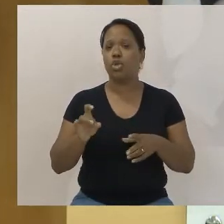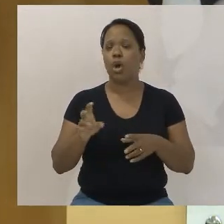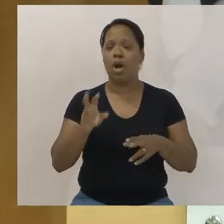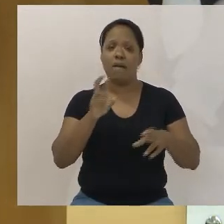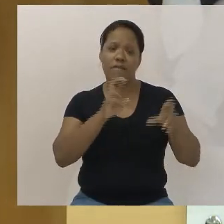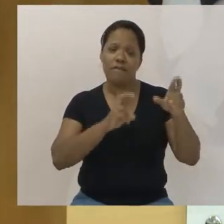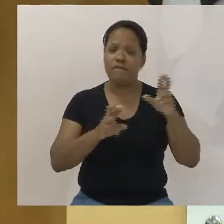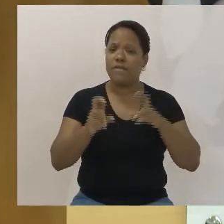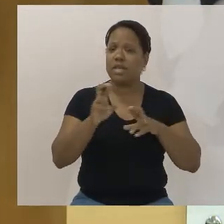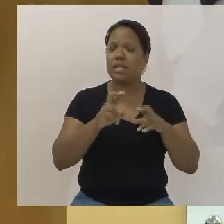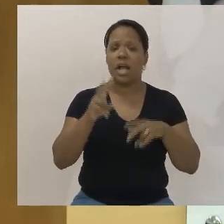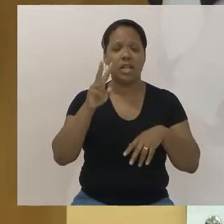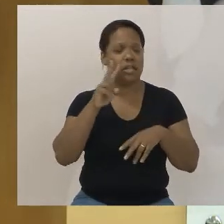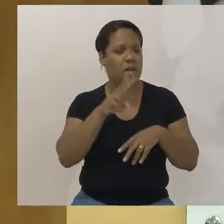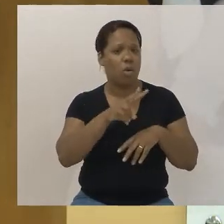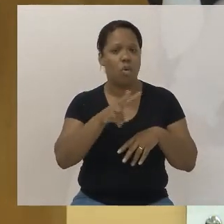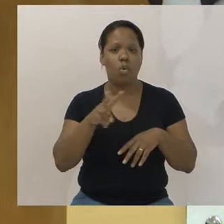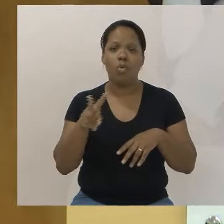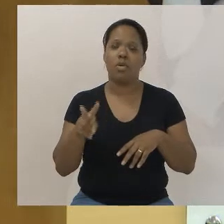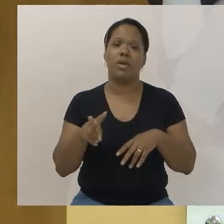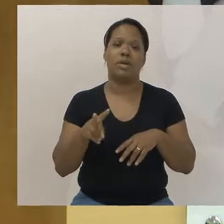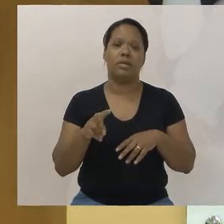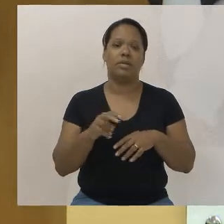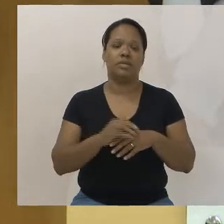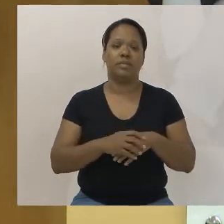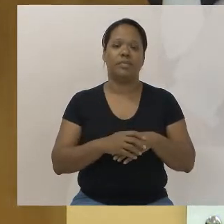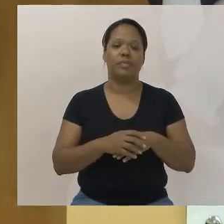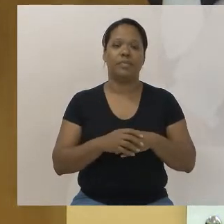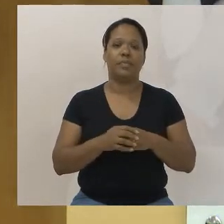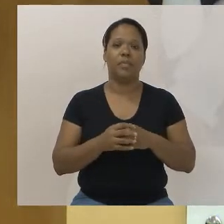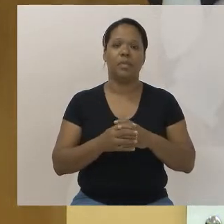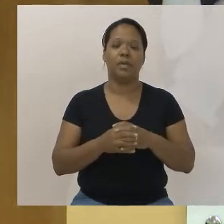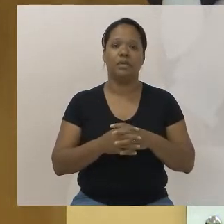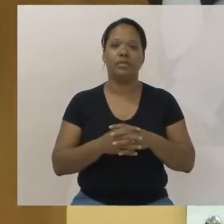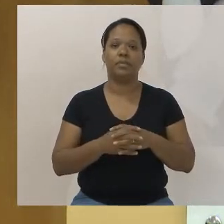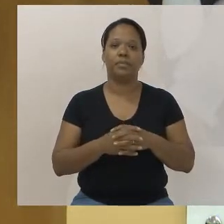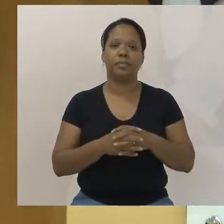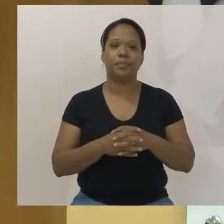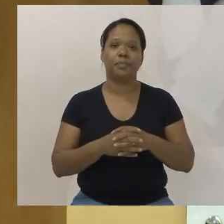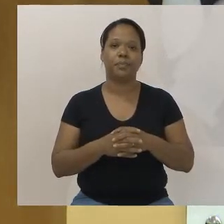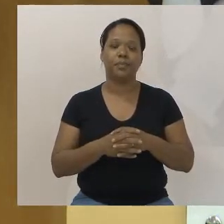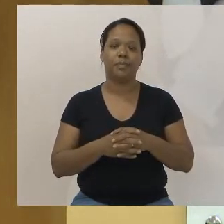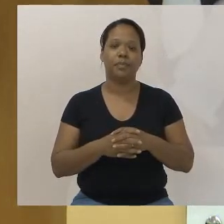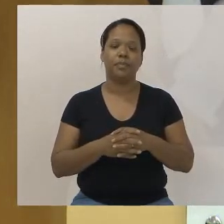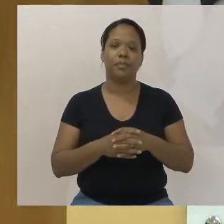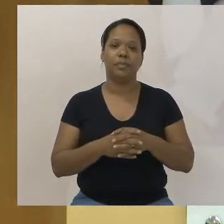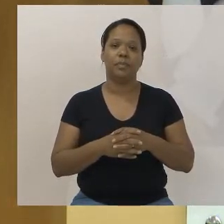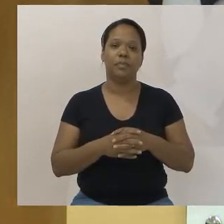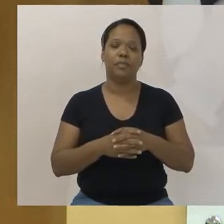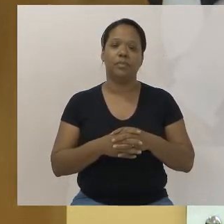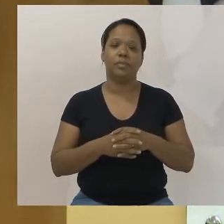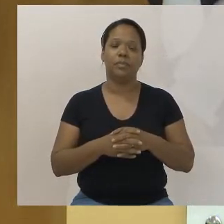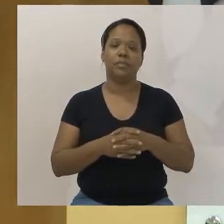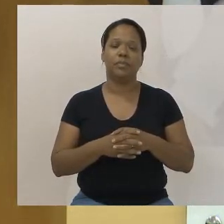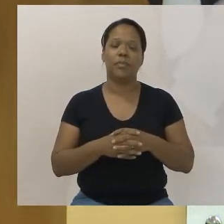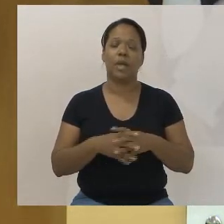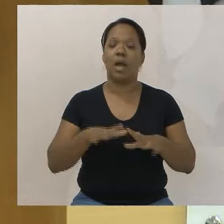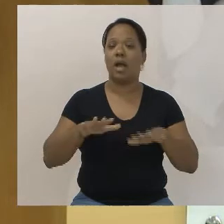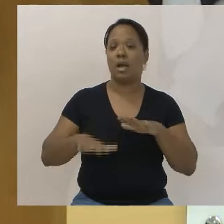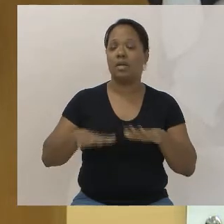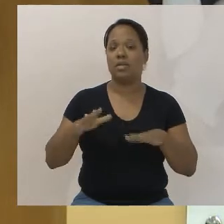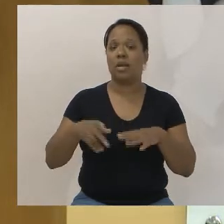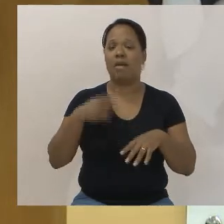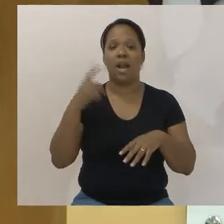ele tem que cobrar e aí e é nesse sentido que eu acho importante é muitas vezes a gente chegar e dizer que é